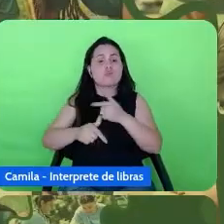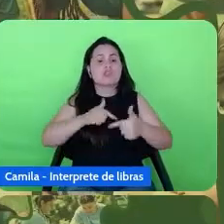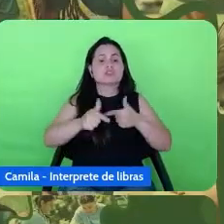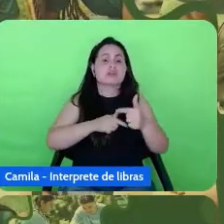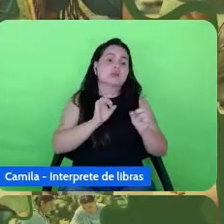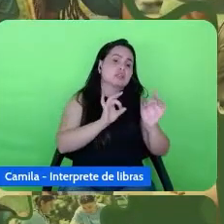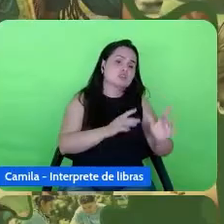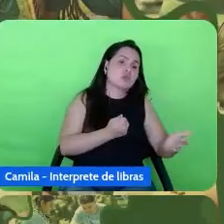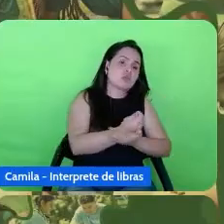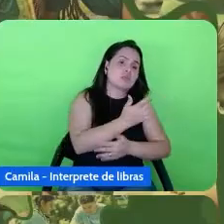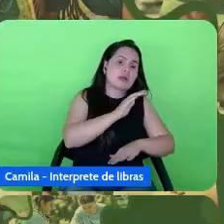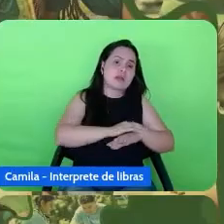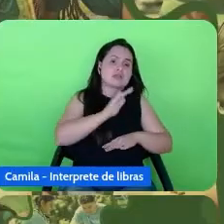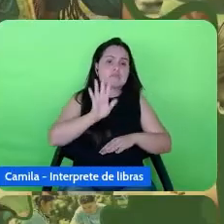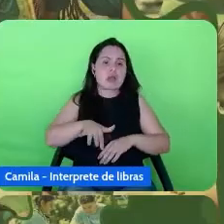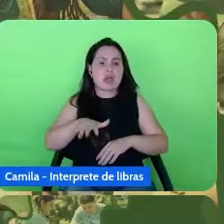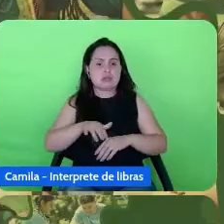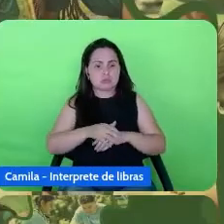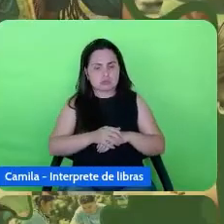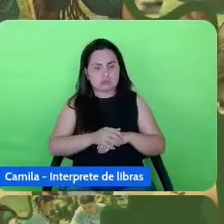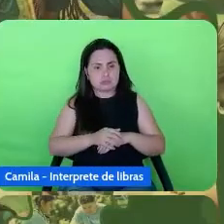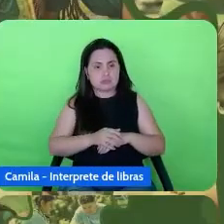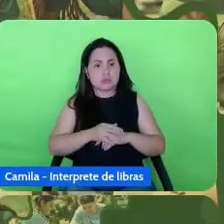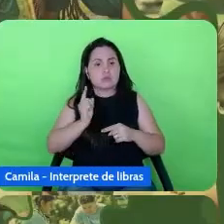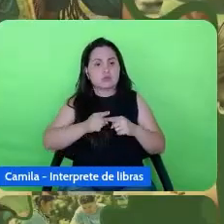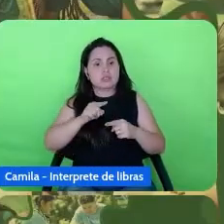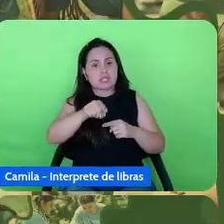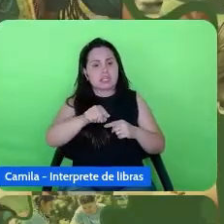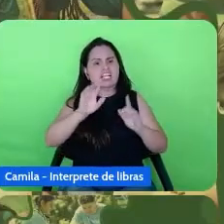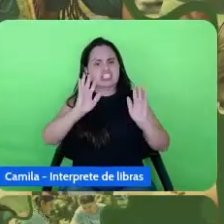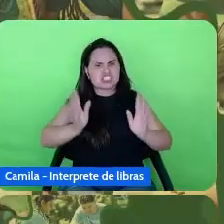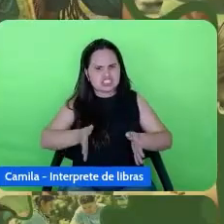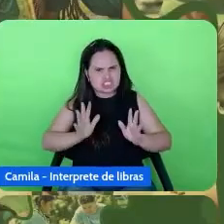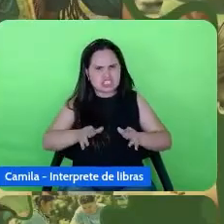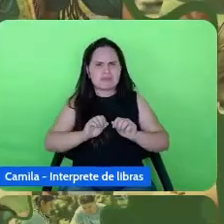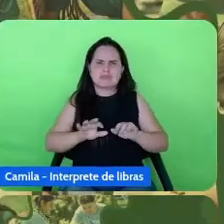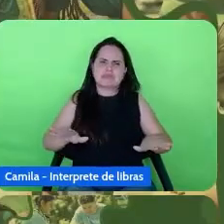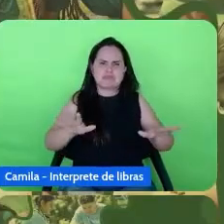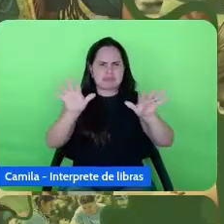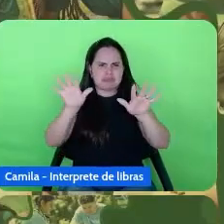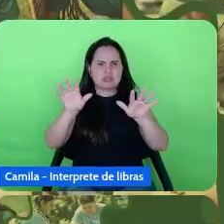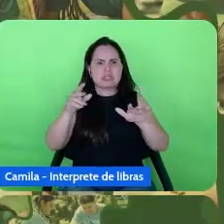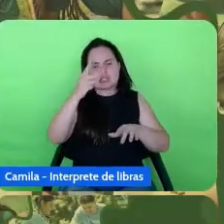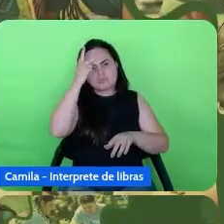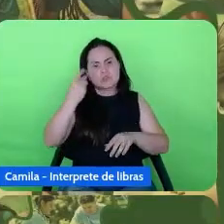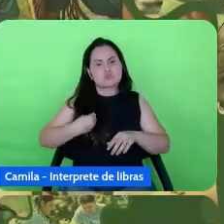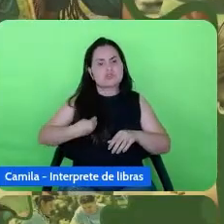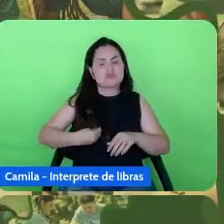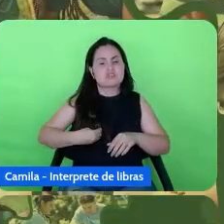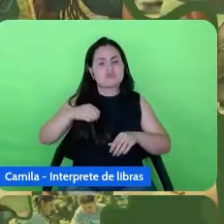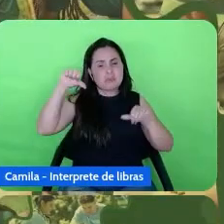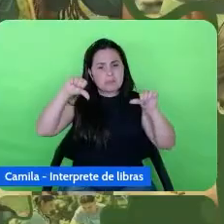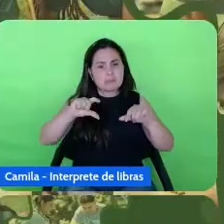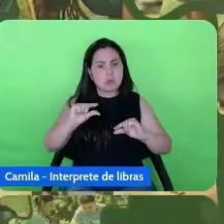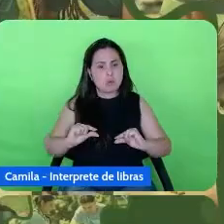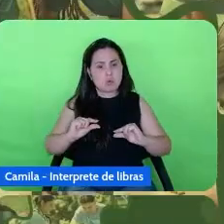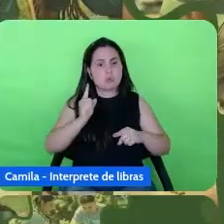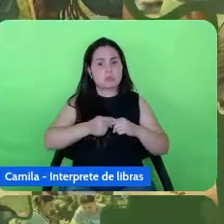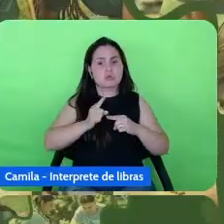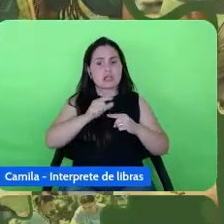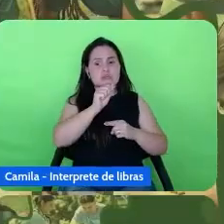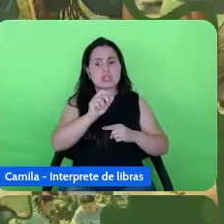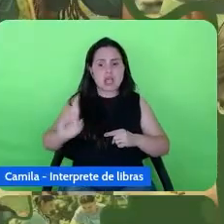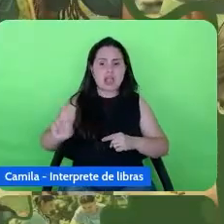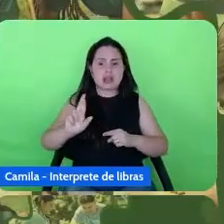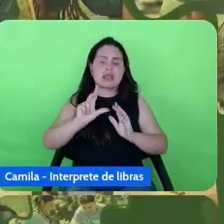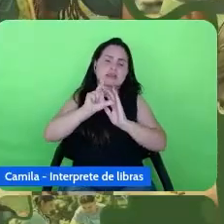mais barato? Depois que o ar estiver totalmente poluído, que as pessoas viverem menos por causa do ar poluído, aí vai ser tarde. E